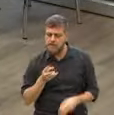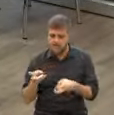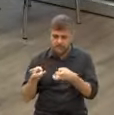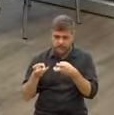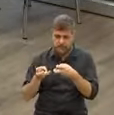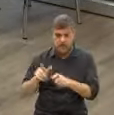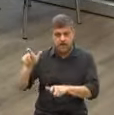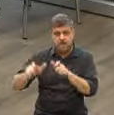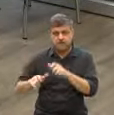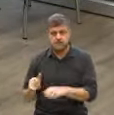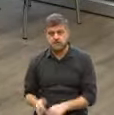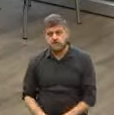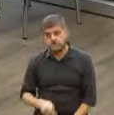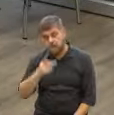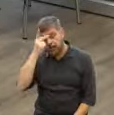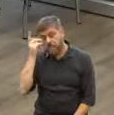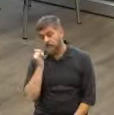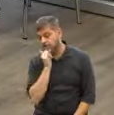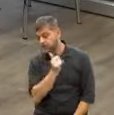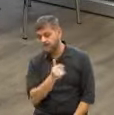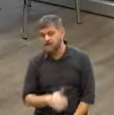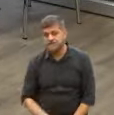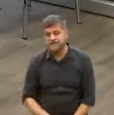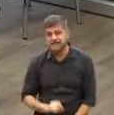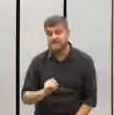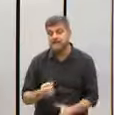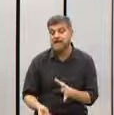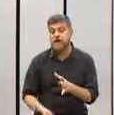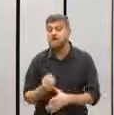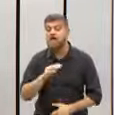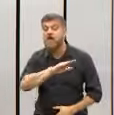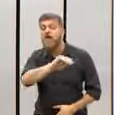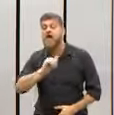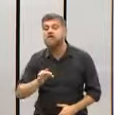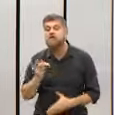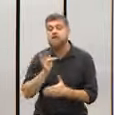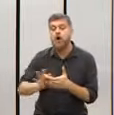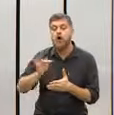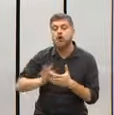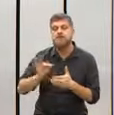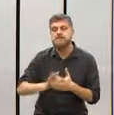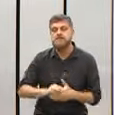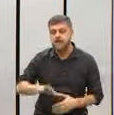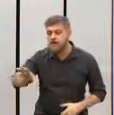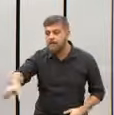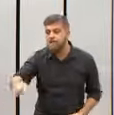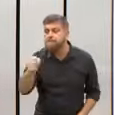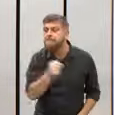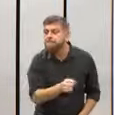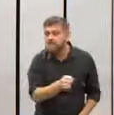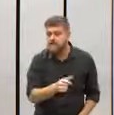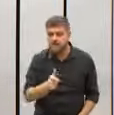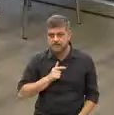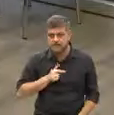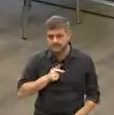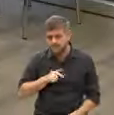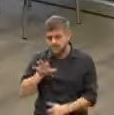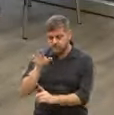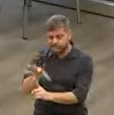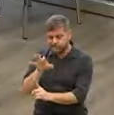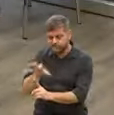as pessoas dizem assim, olha, se acontecer isso, eu vou chamar o conselho tutelar, ele vem buscar você. Muitas vezes fala isso até para as